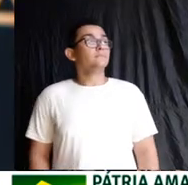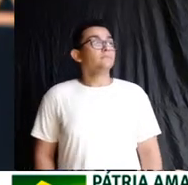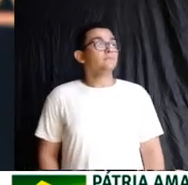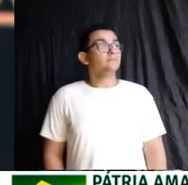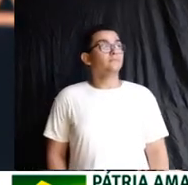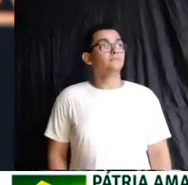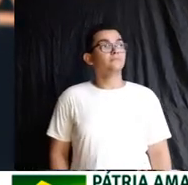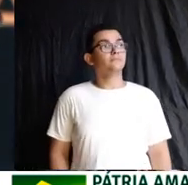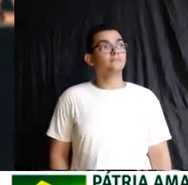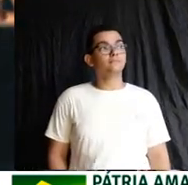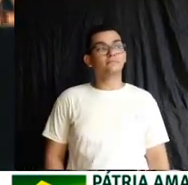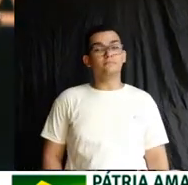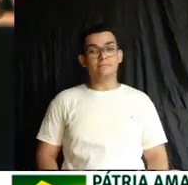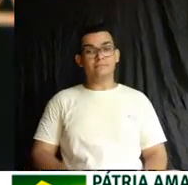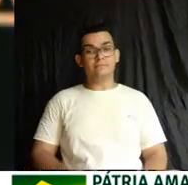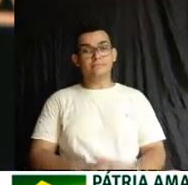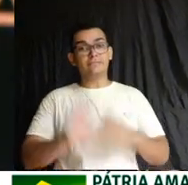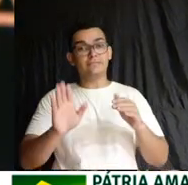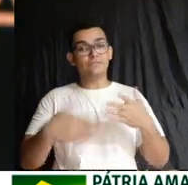né?